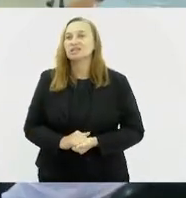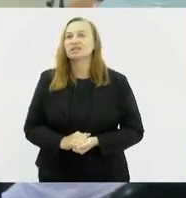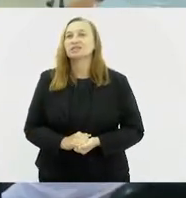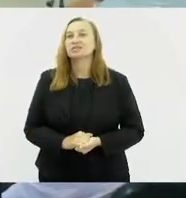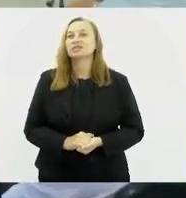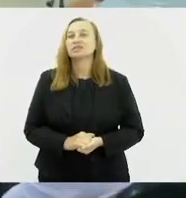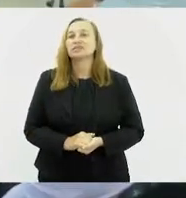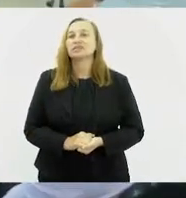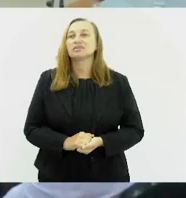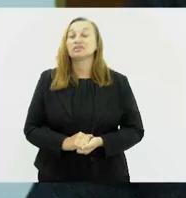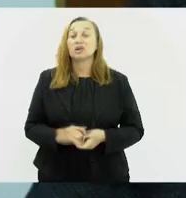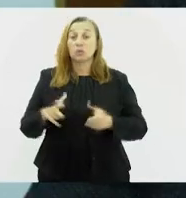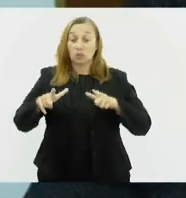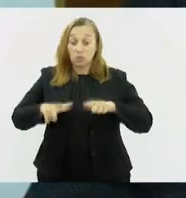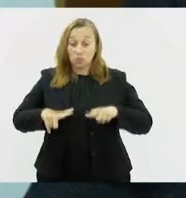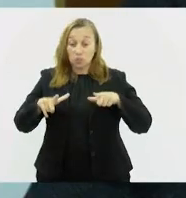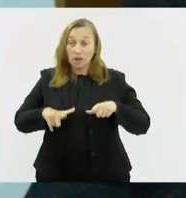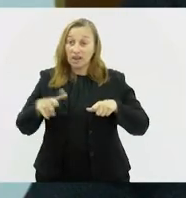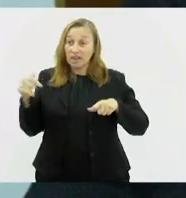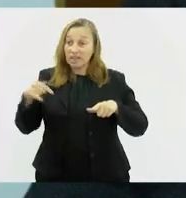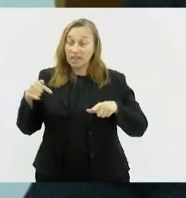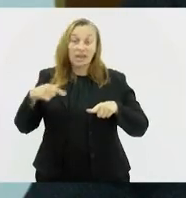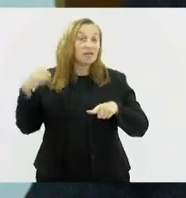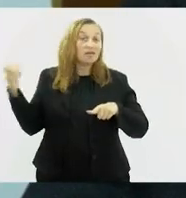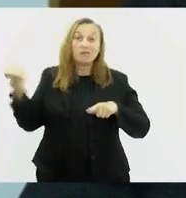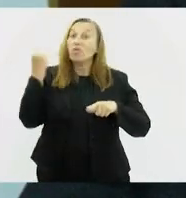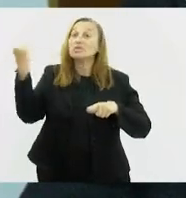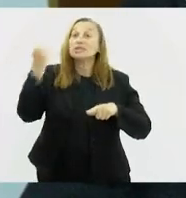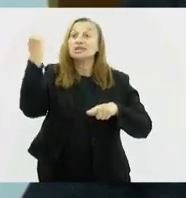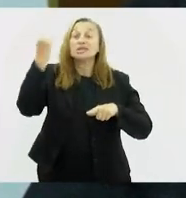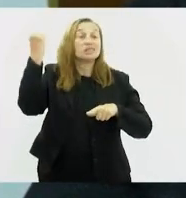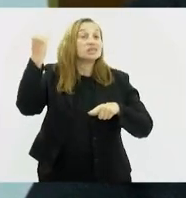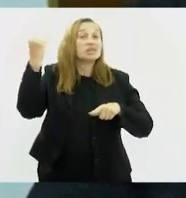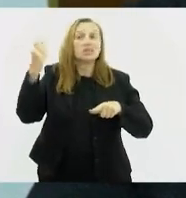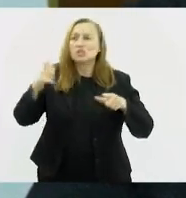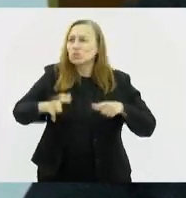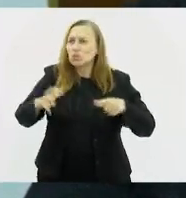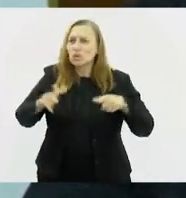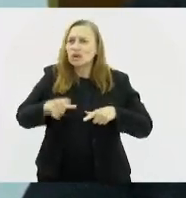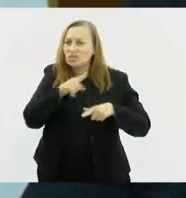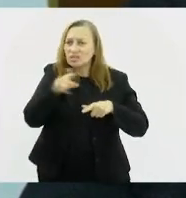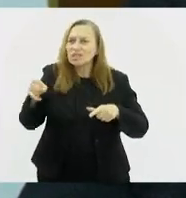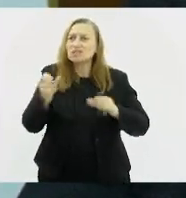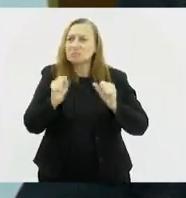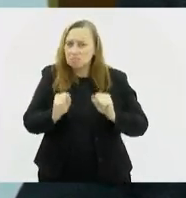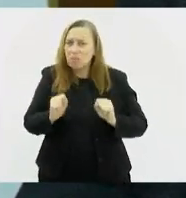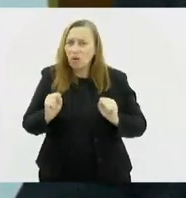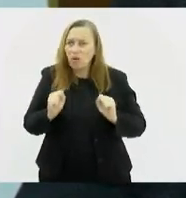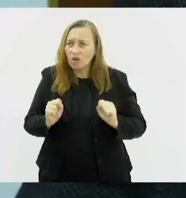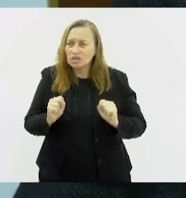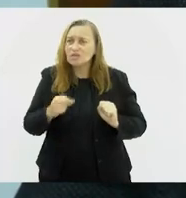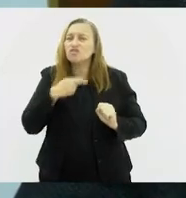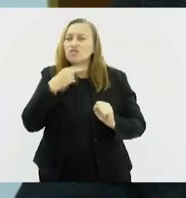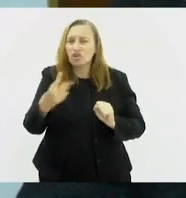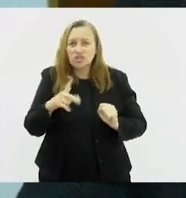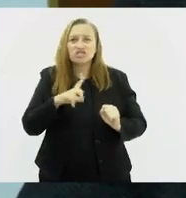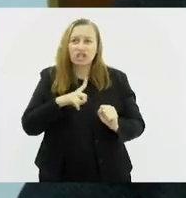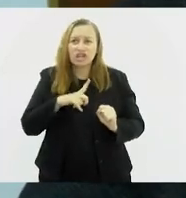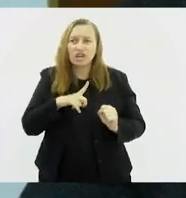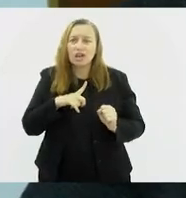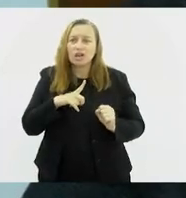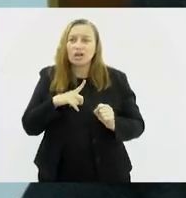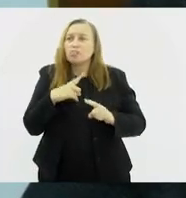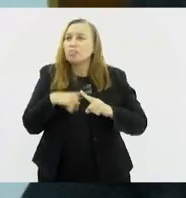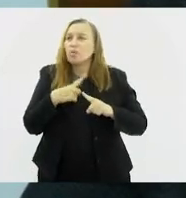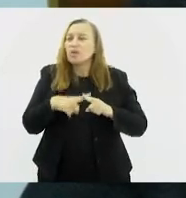esse lugar é importantíssimo. Esse lugar onde vocês podem e devem ter voz, porque